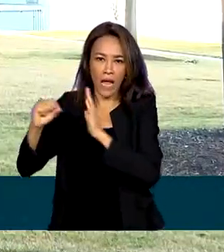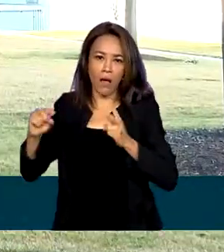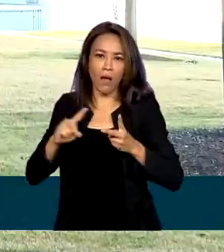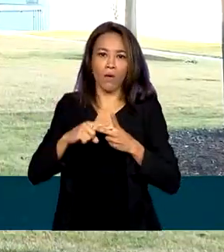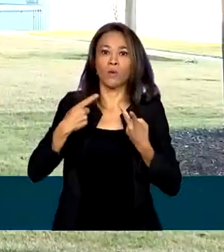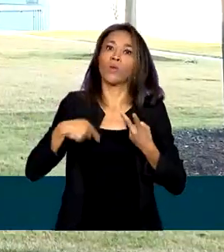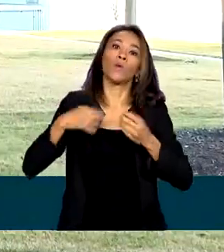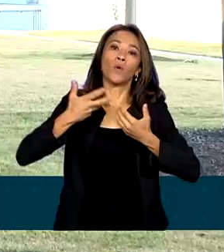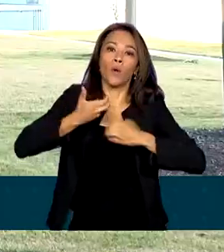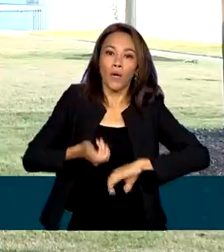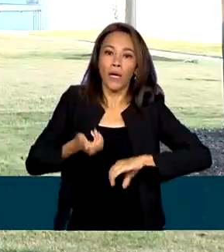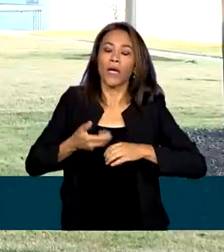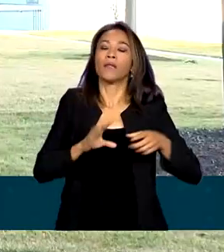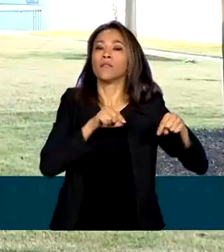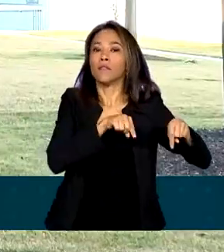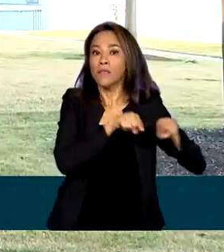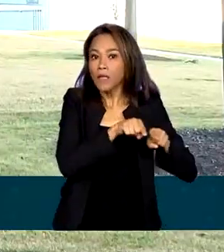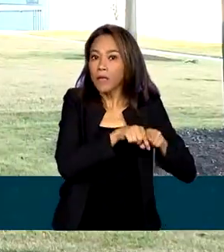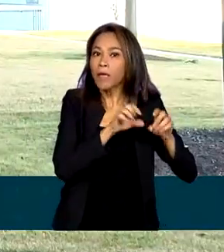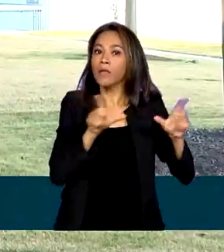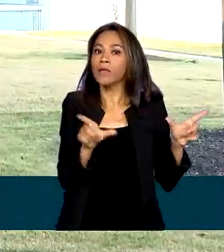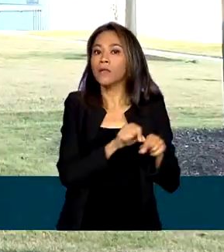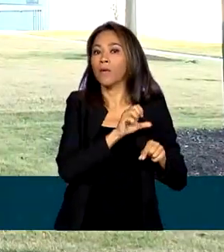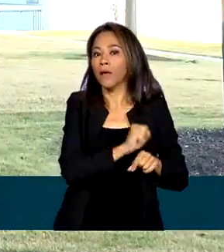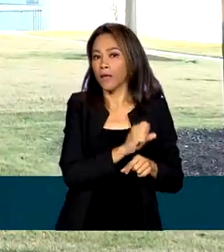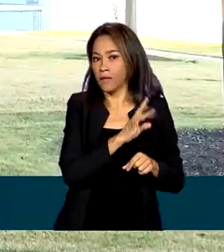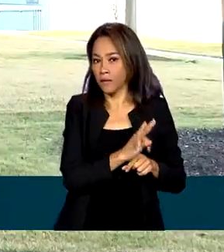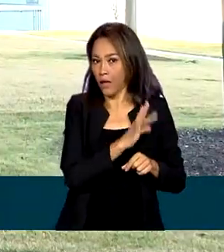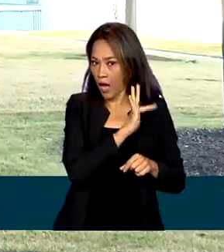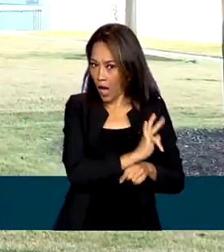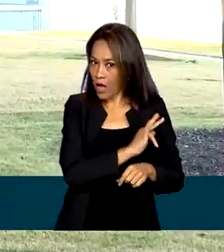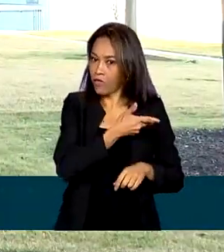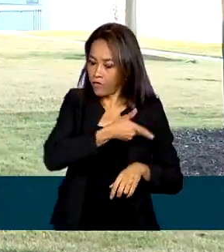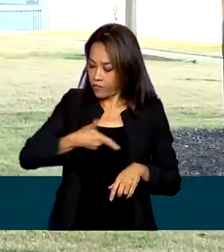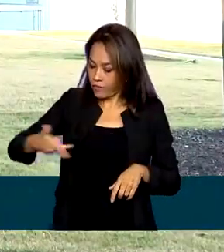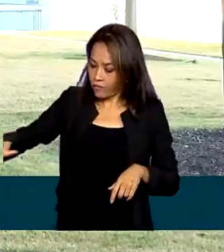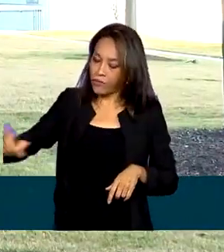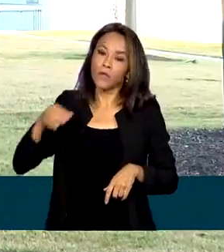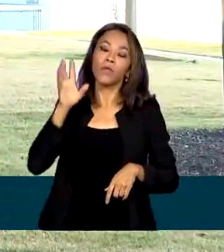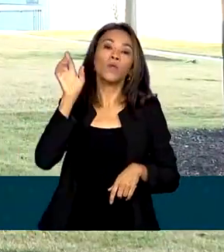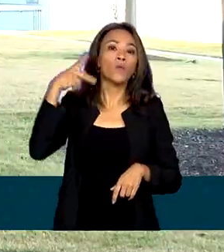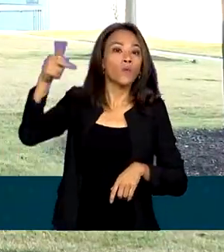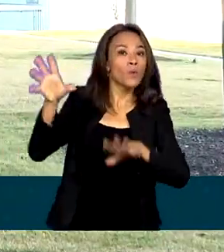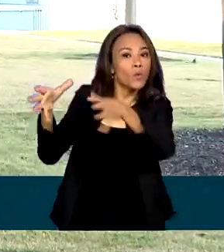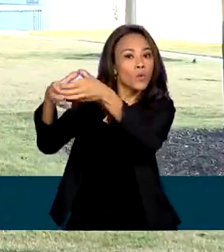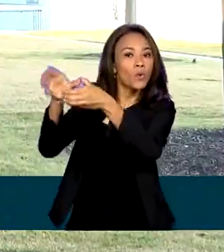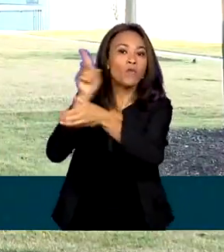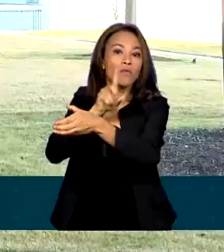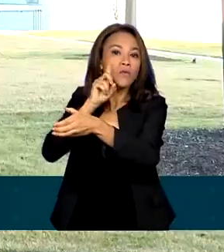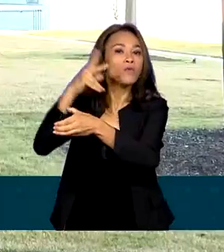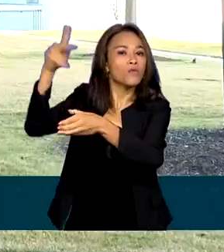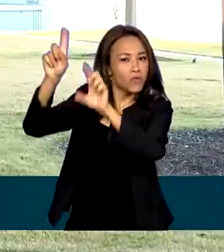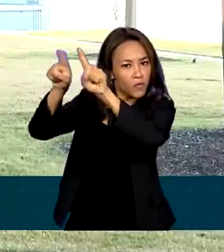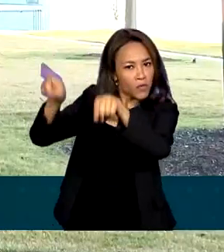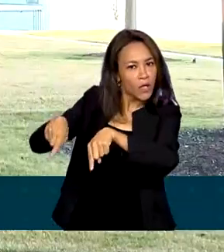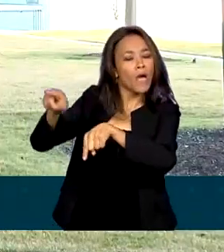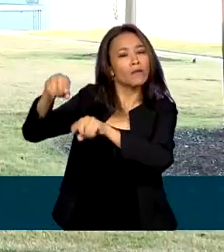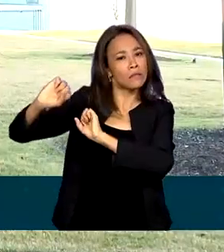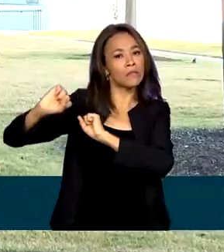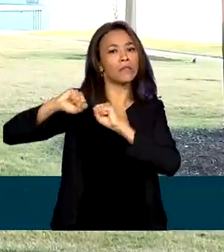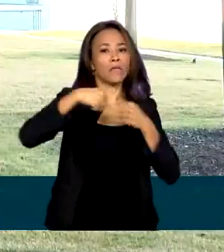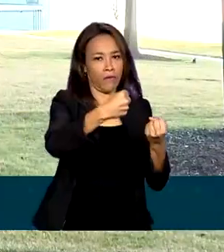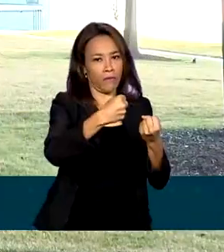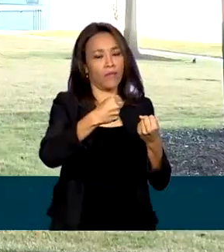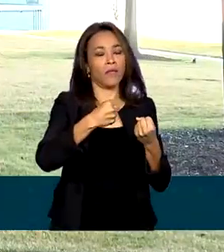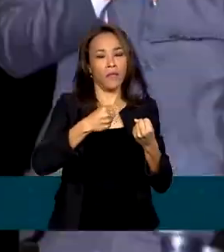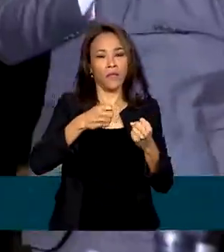Congresso e do Supremo Tribunal Federal em Brasília, Biden e altos funcionários do governo americano defenderam a democracia